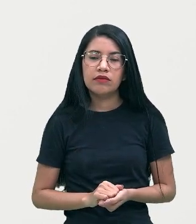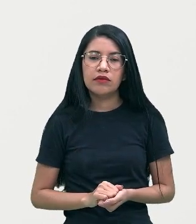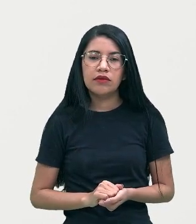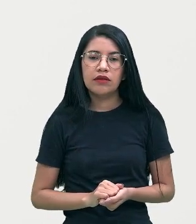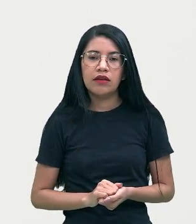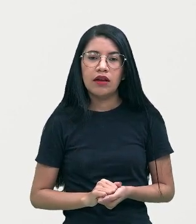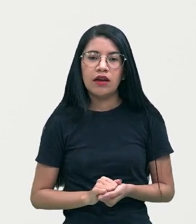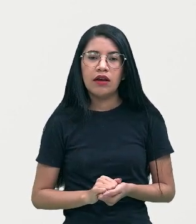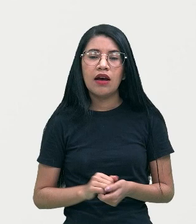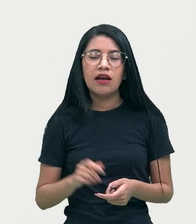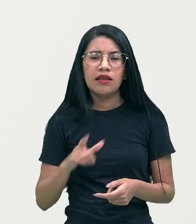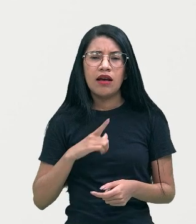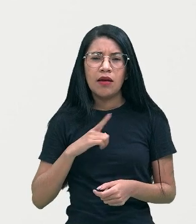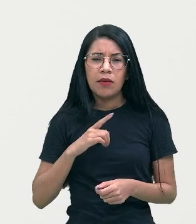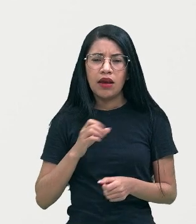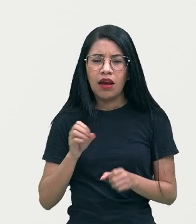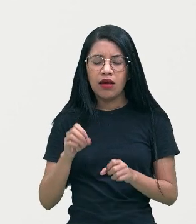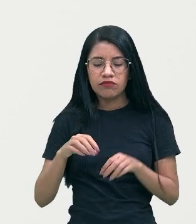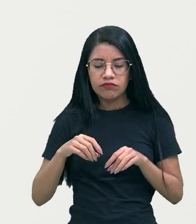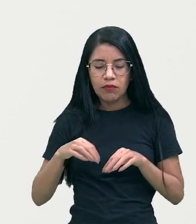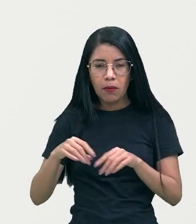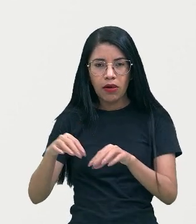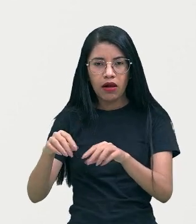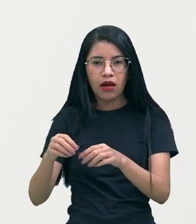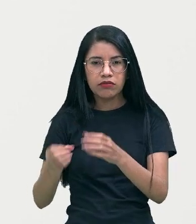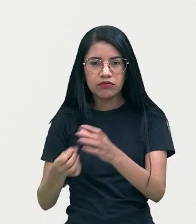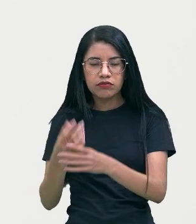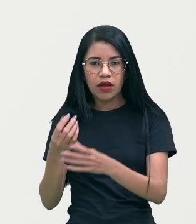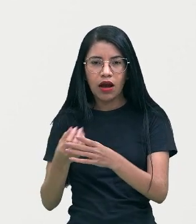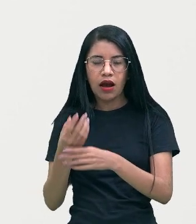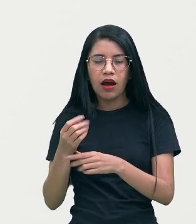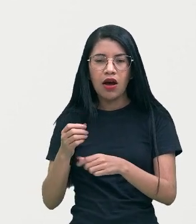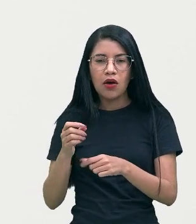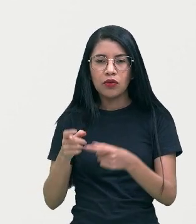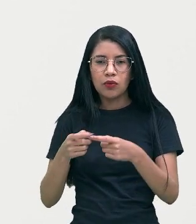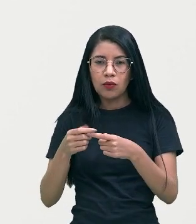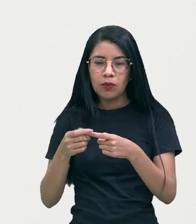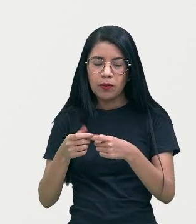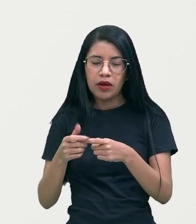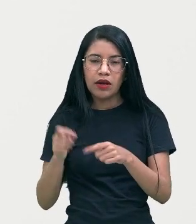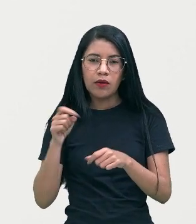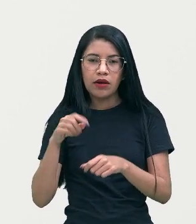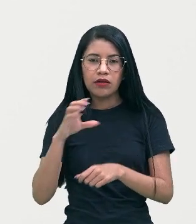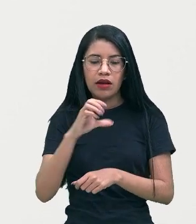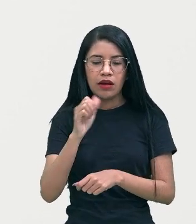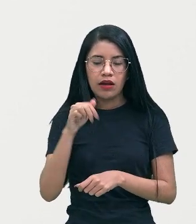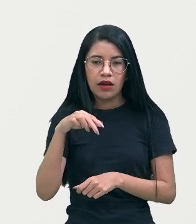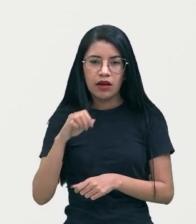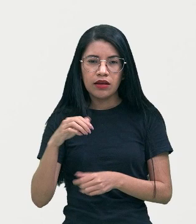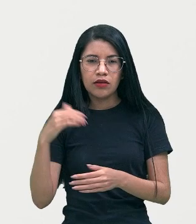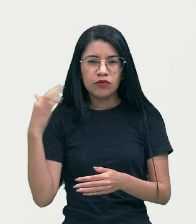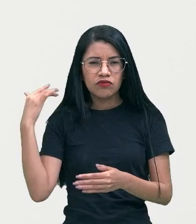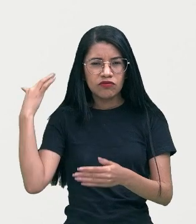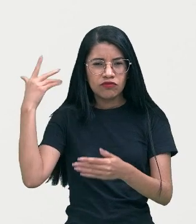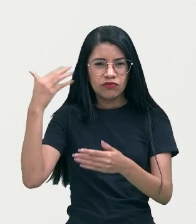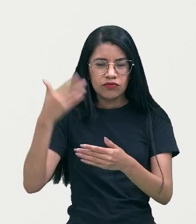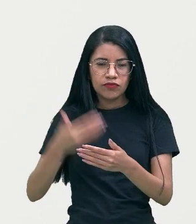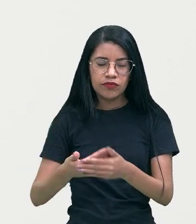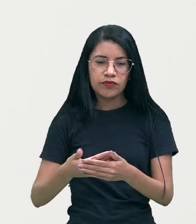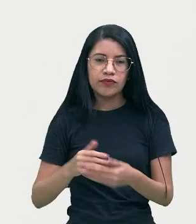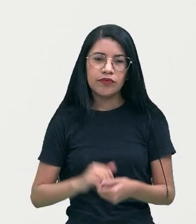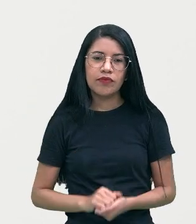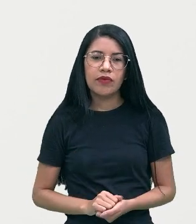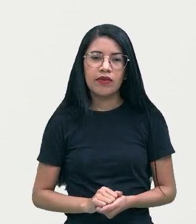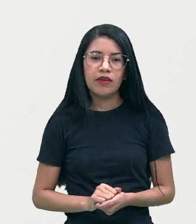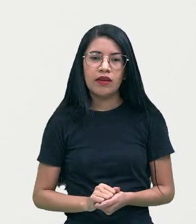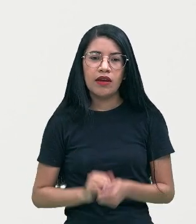alta produção no Nordeste, então de cana-de-açúcar desde o Brasil colonial. Então, assim, de um lado a